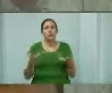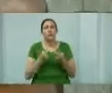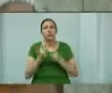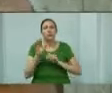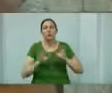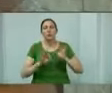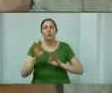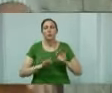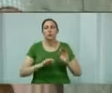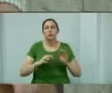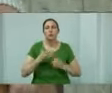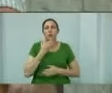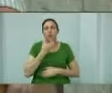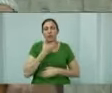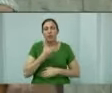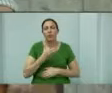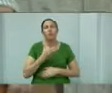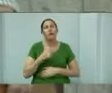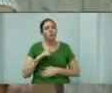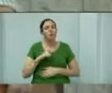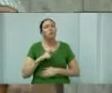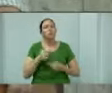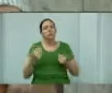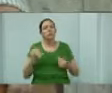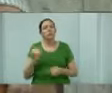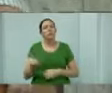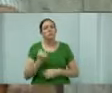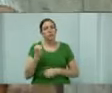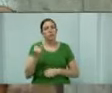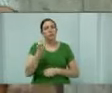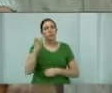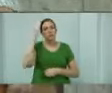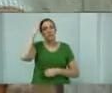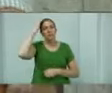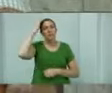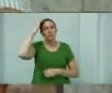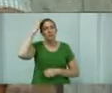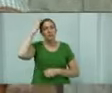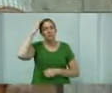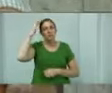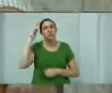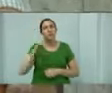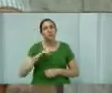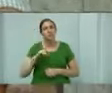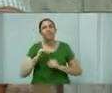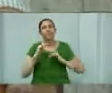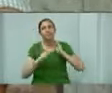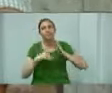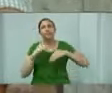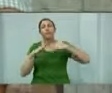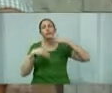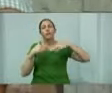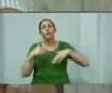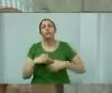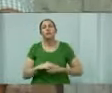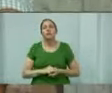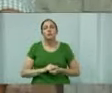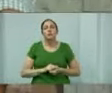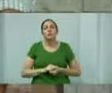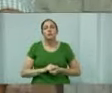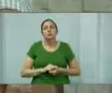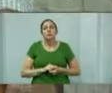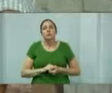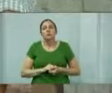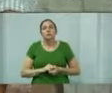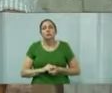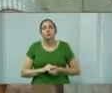Natal antecipado, tem muitas coisas importantes, e agora nós temos que, né, é evolução, é assim que funciona. Então, quero aqui reforçar